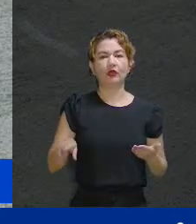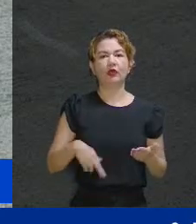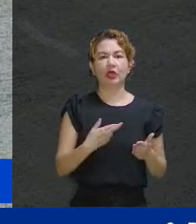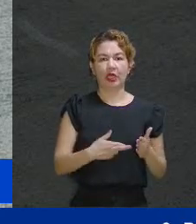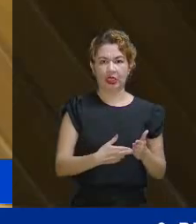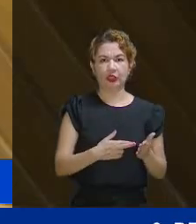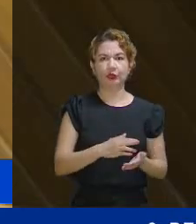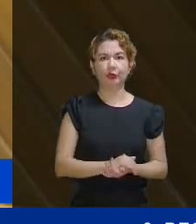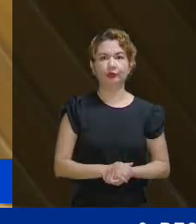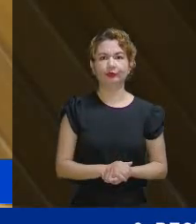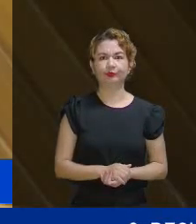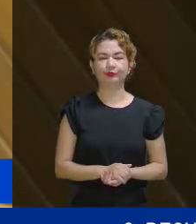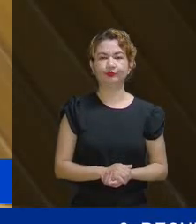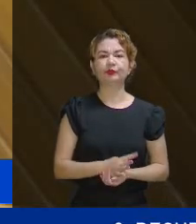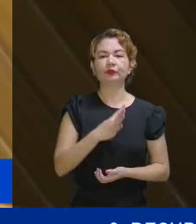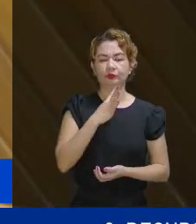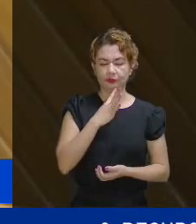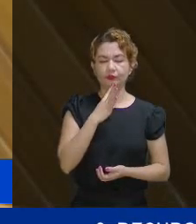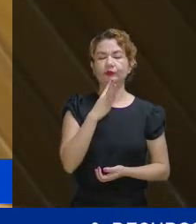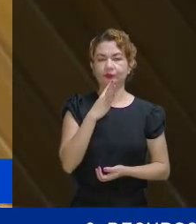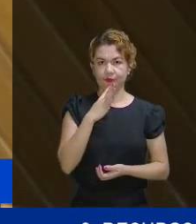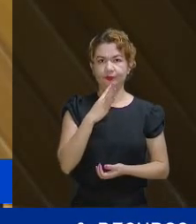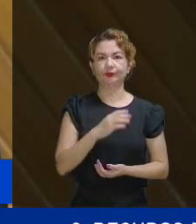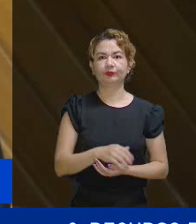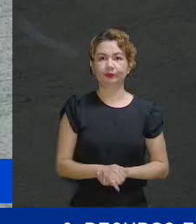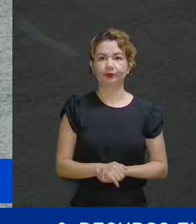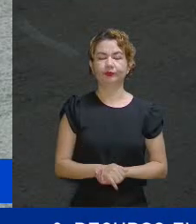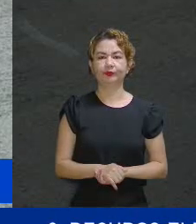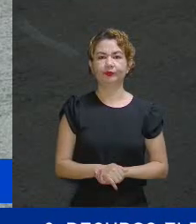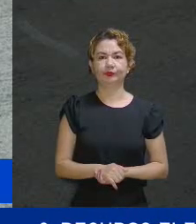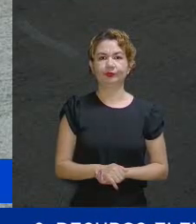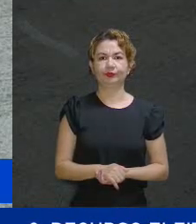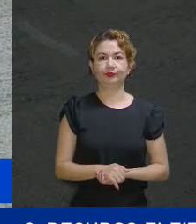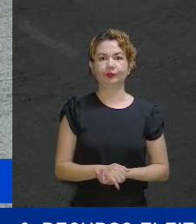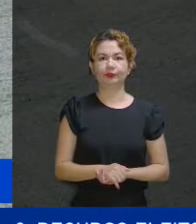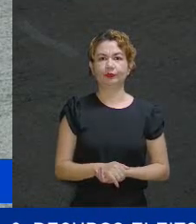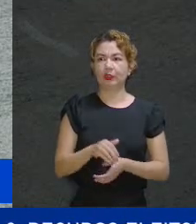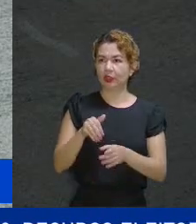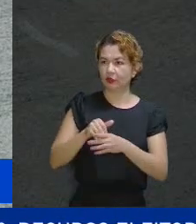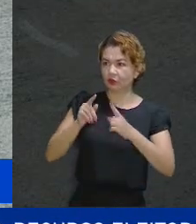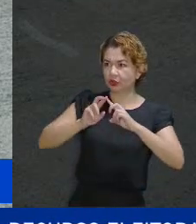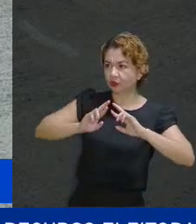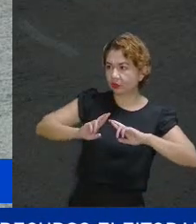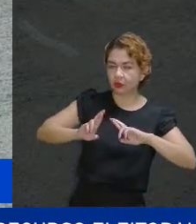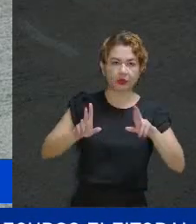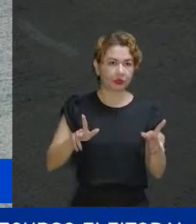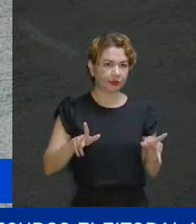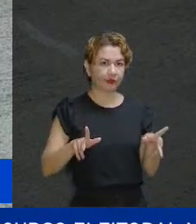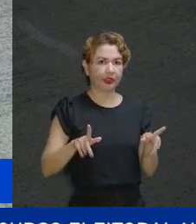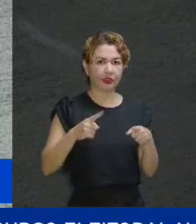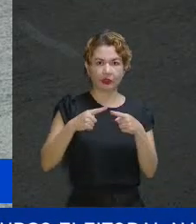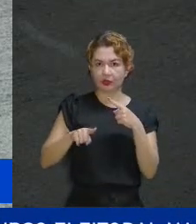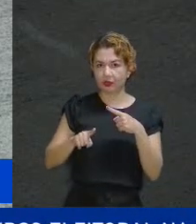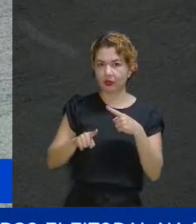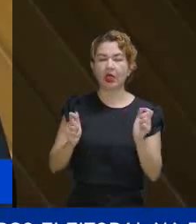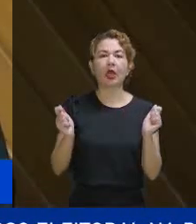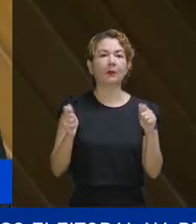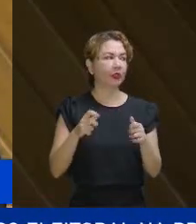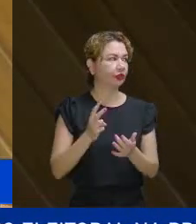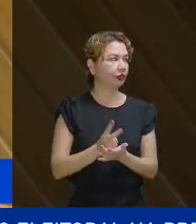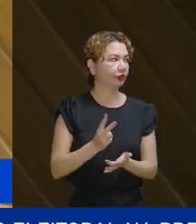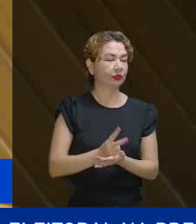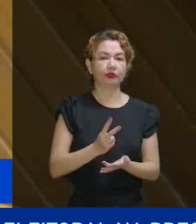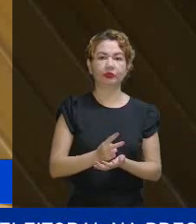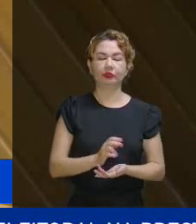relator. Eu estou conhecendo, senhor presidente. Algum voto divergente? Vossa Excelência pode prosseguir.